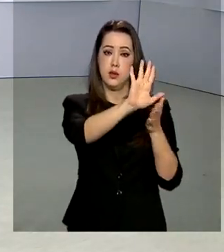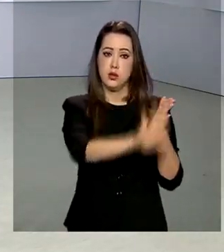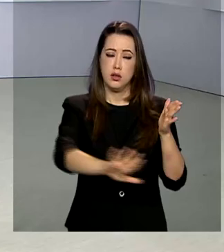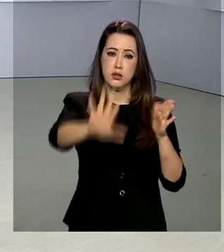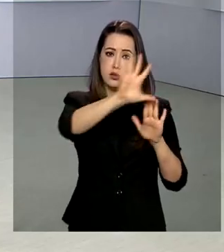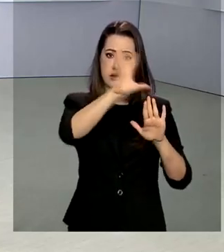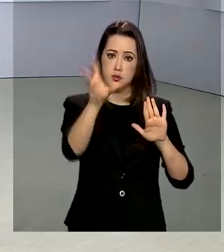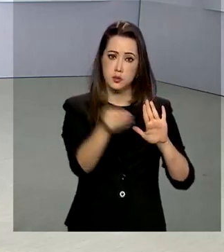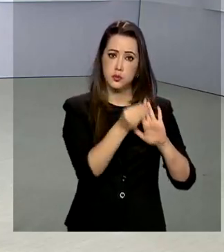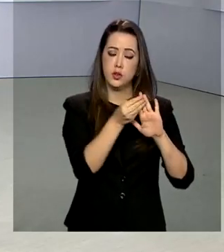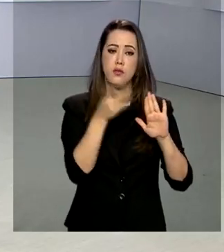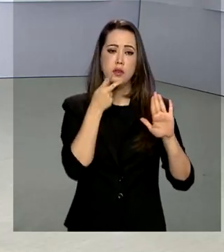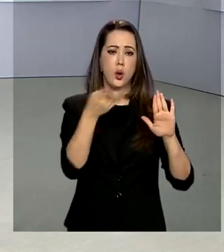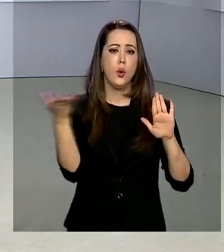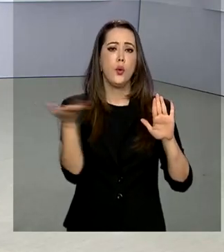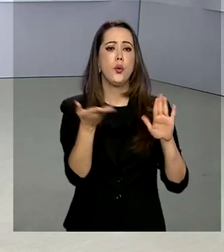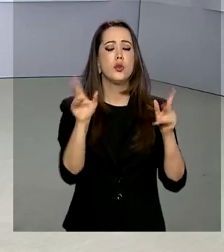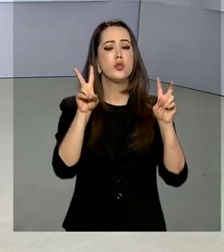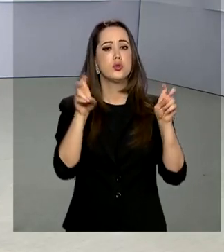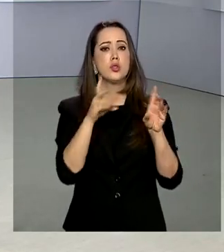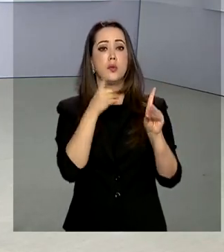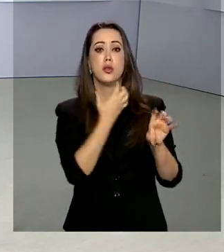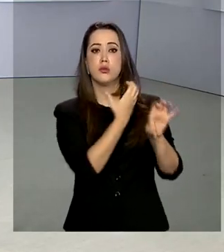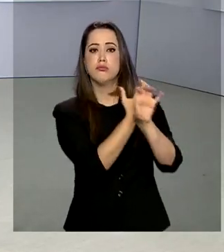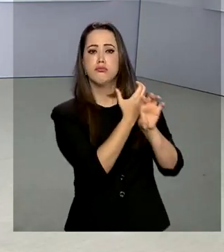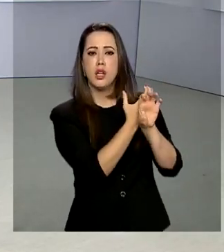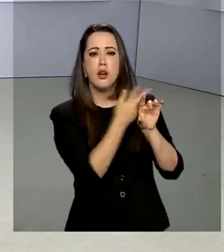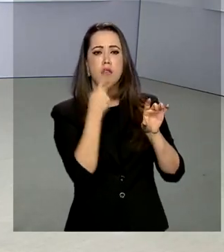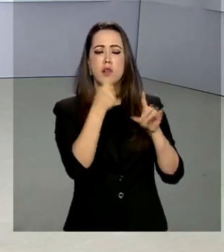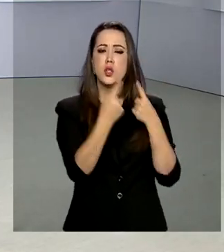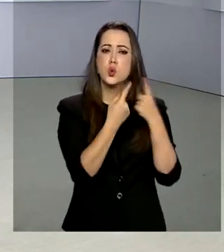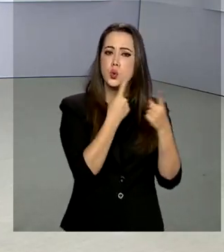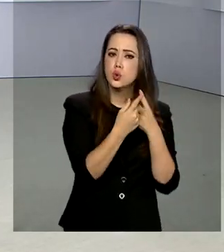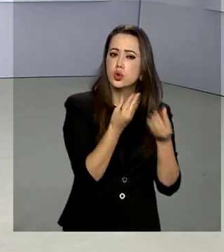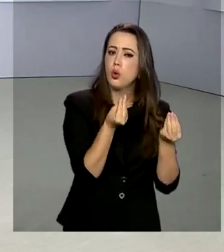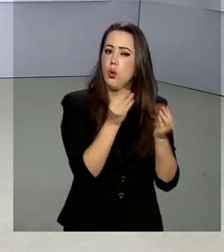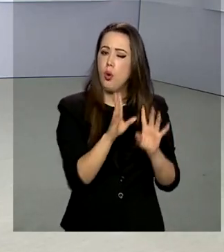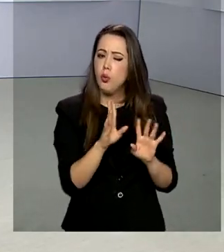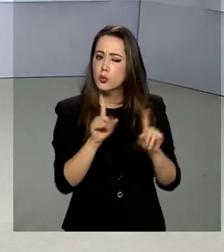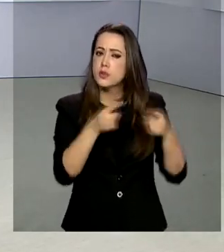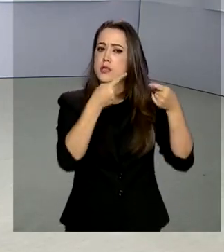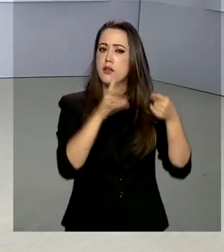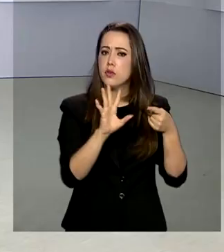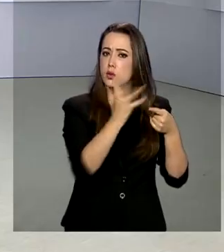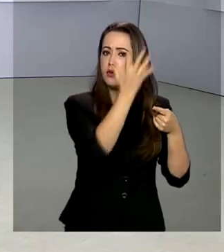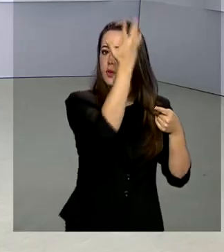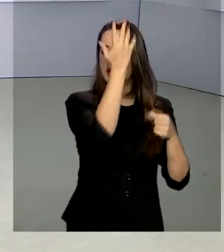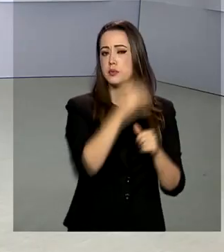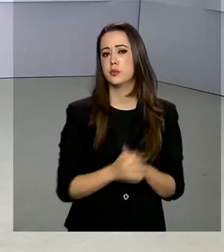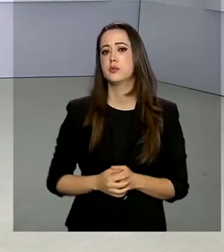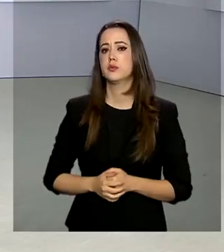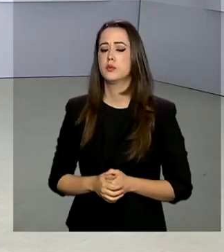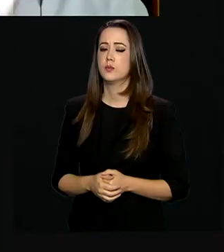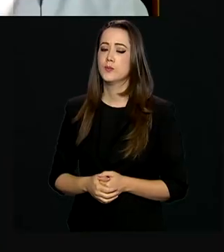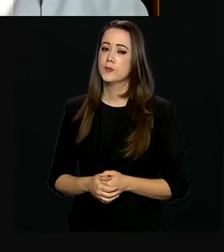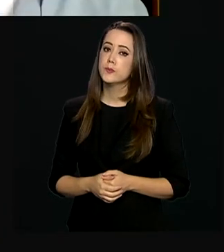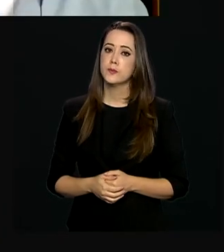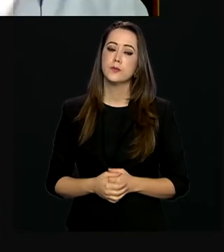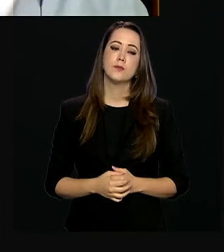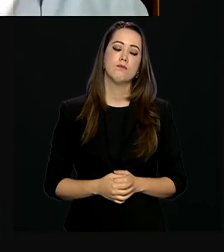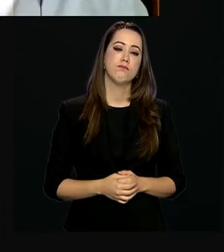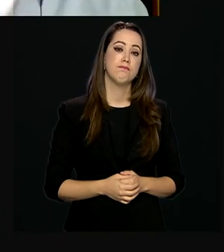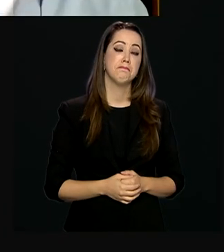comentou hoje o assunto durante o encontro virtual para discutir os desafios das políticas para a floresta